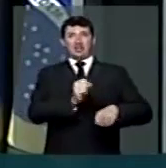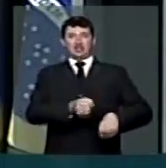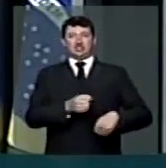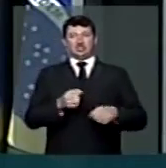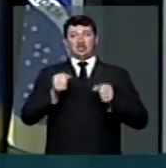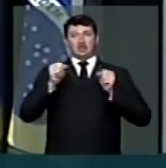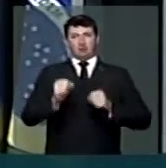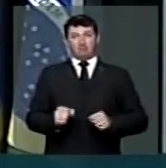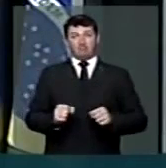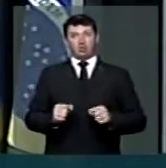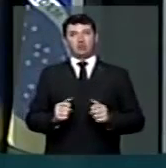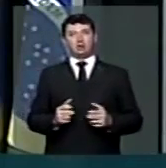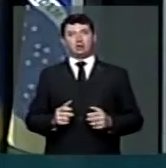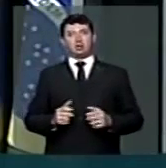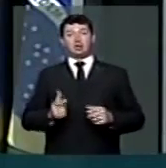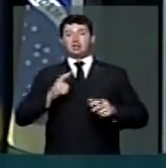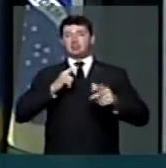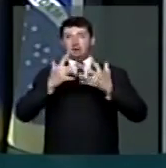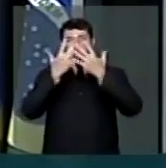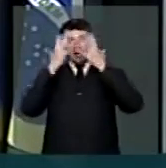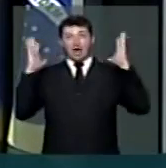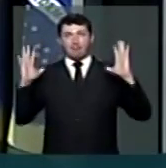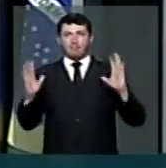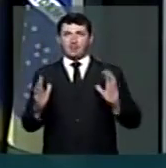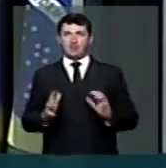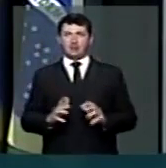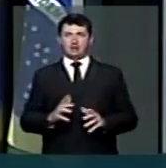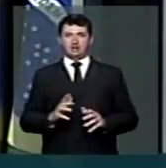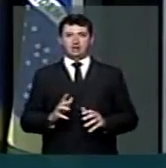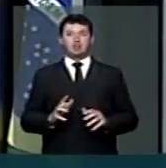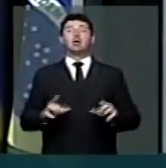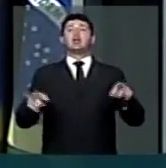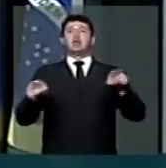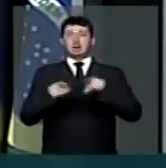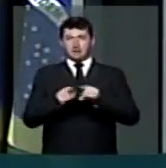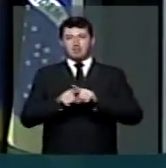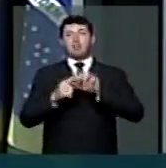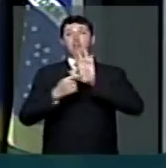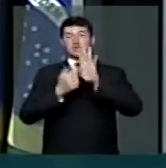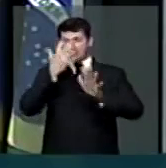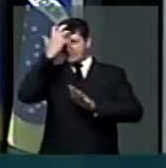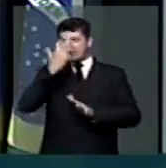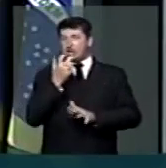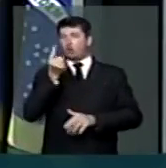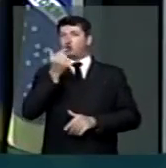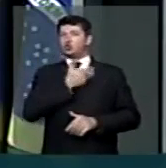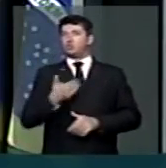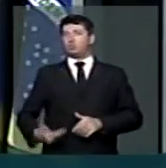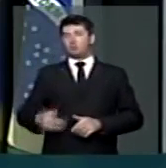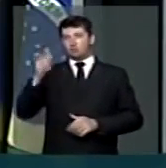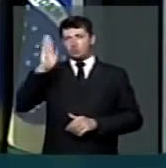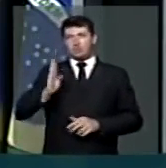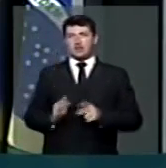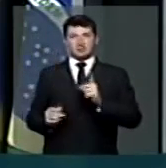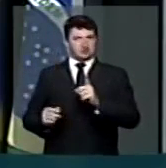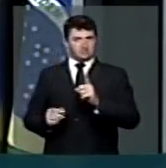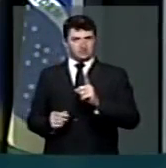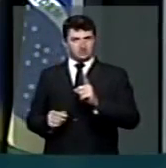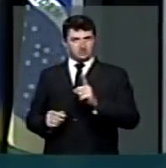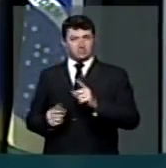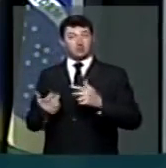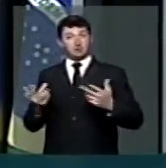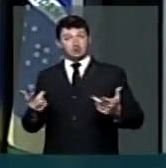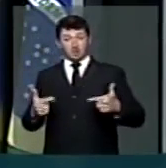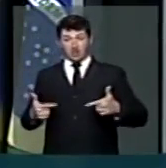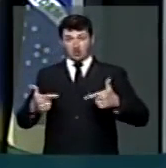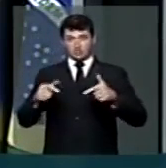seja desmascarada e que nós tenhamos, de fato, seriedade com o dinheiro público nesse país. Então, esta